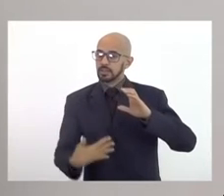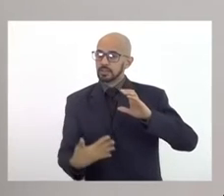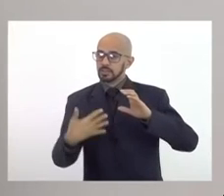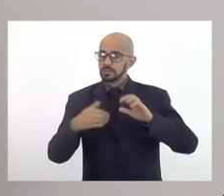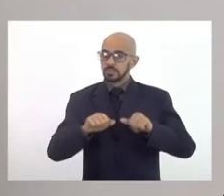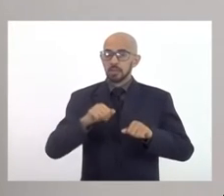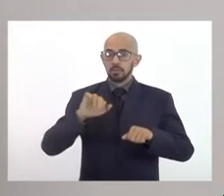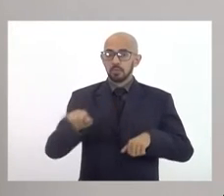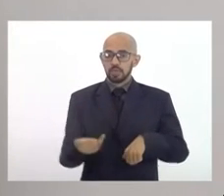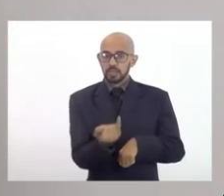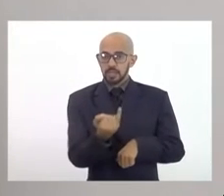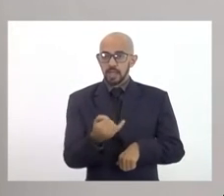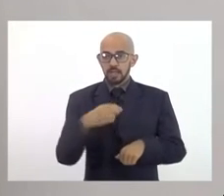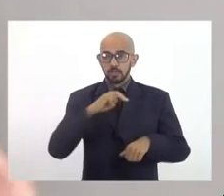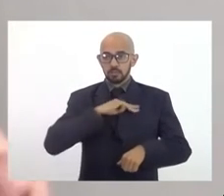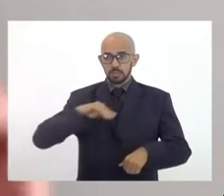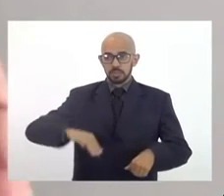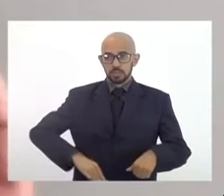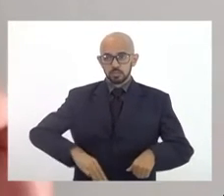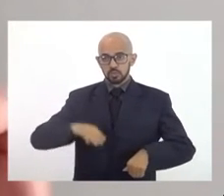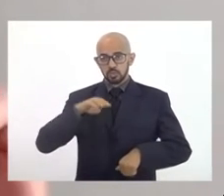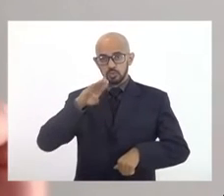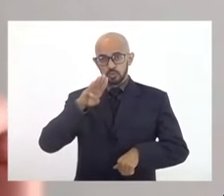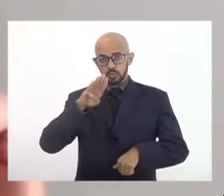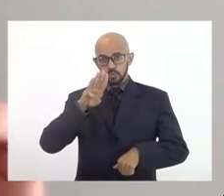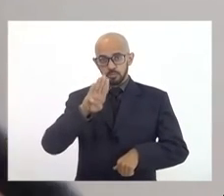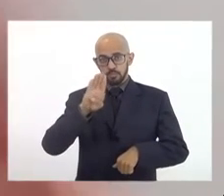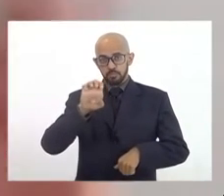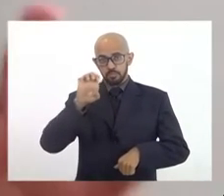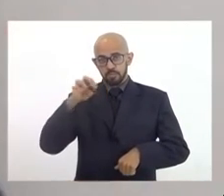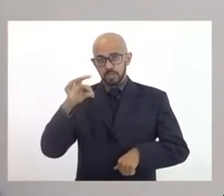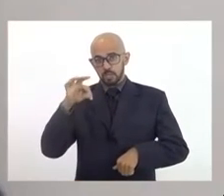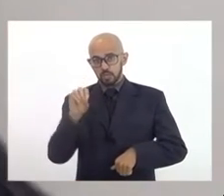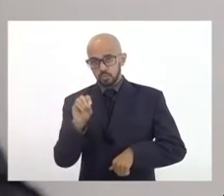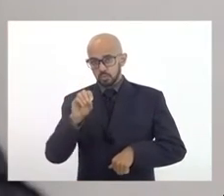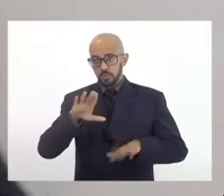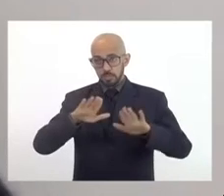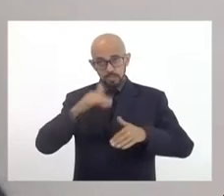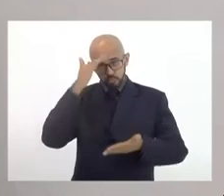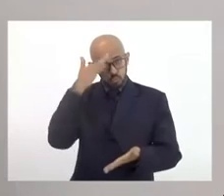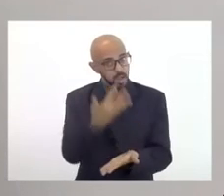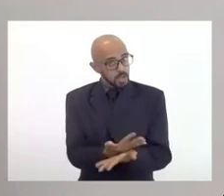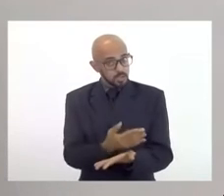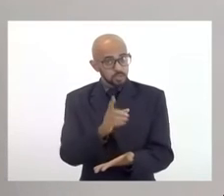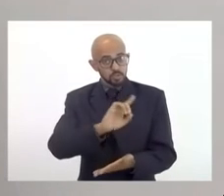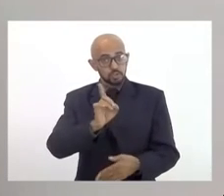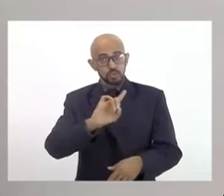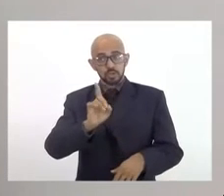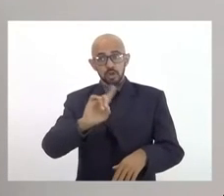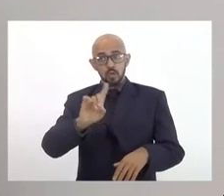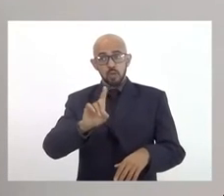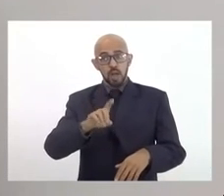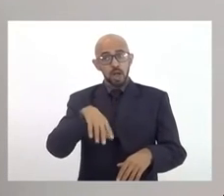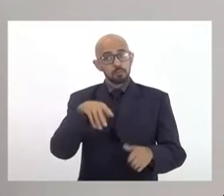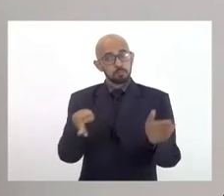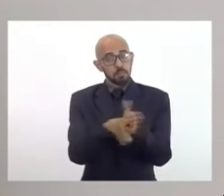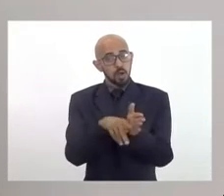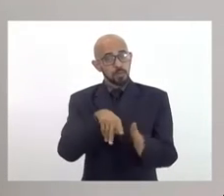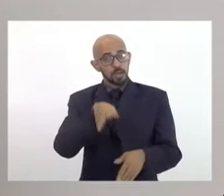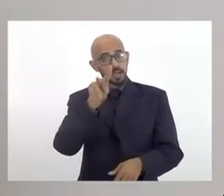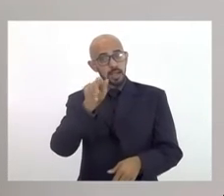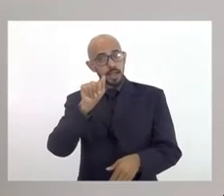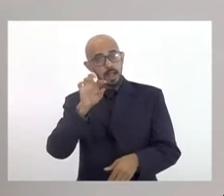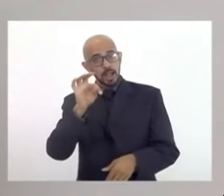o ministro Bento, a NP independente, mas não acredite nisso, a própria Kátia, presidente da SEG, pode confirmar